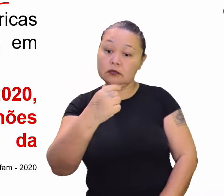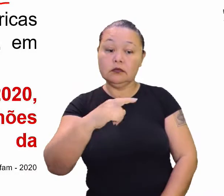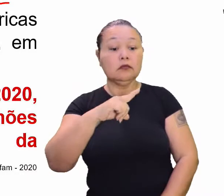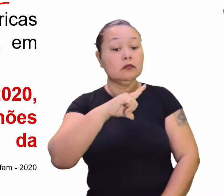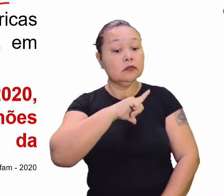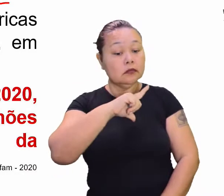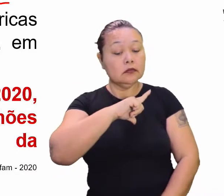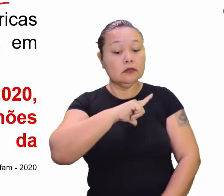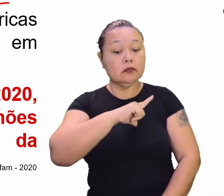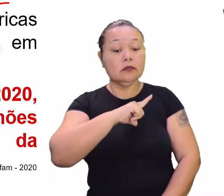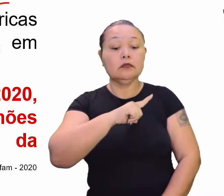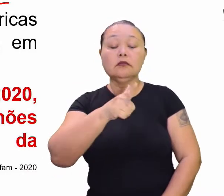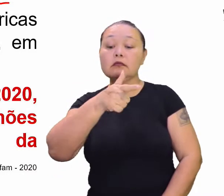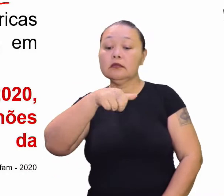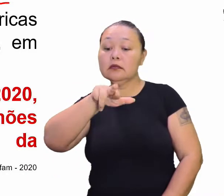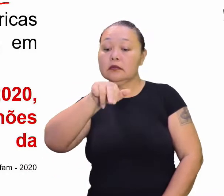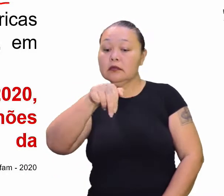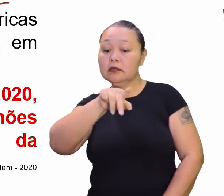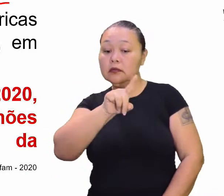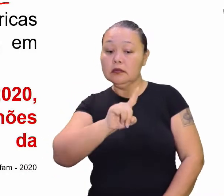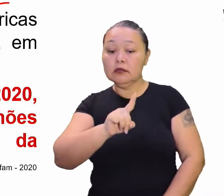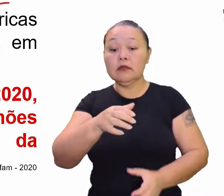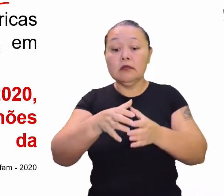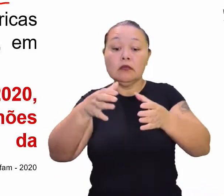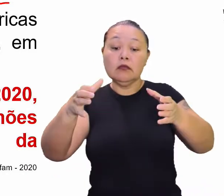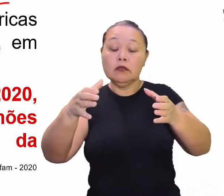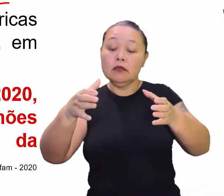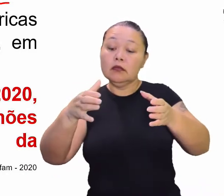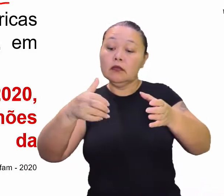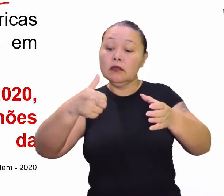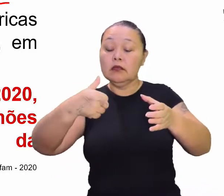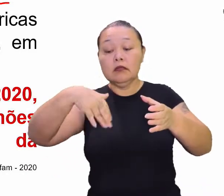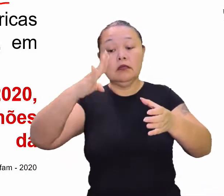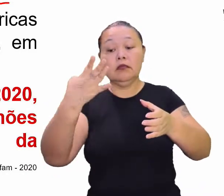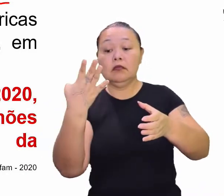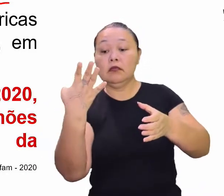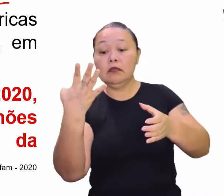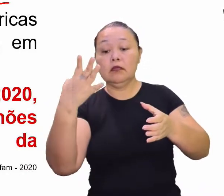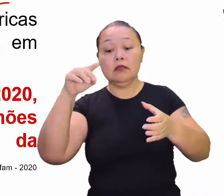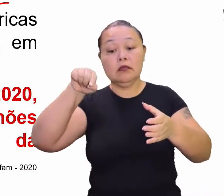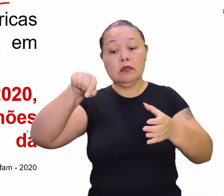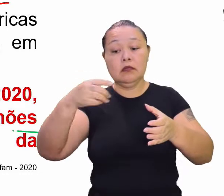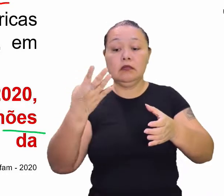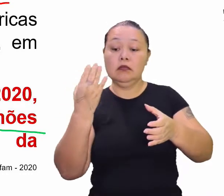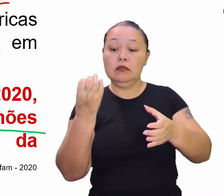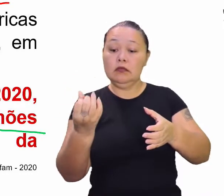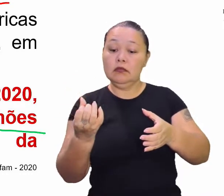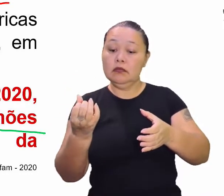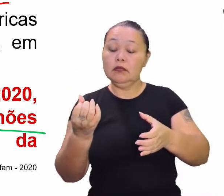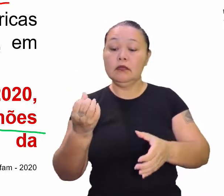possuem, Rogério, a riqueza maior do que